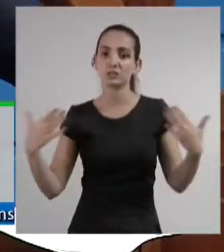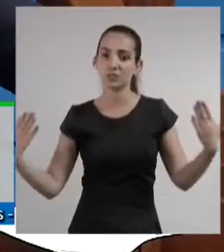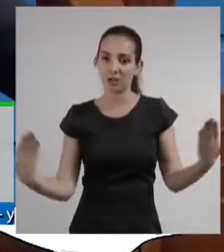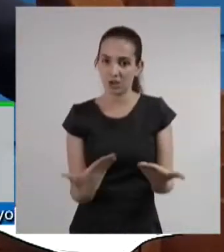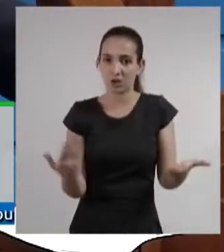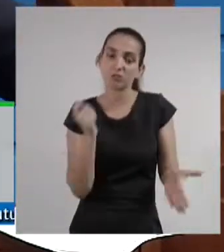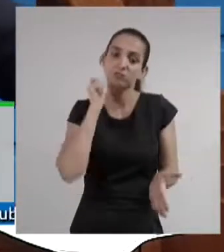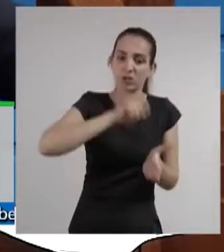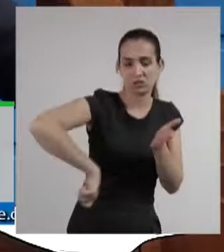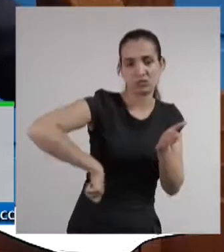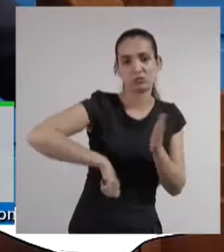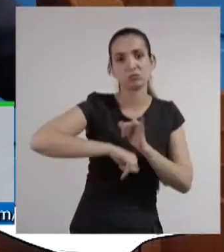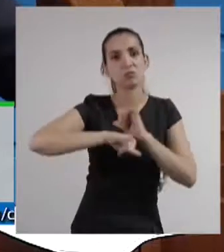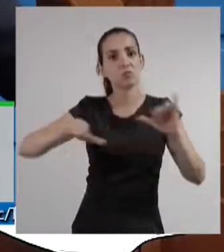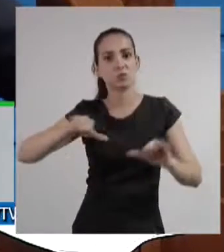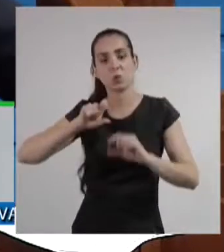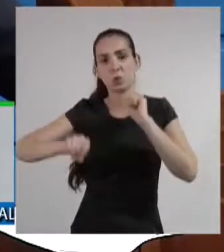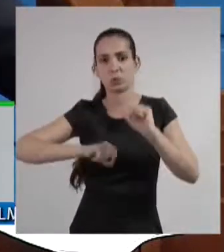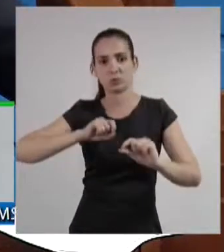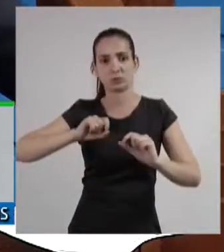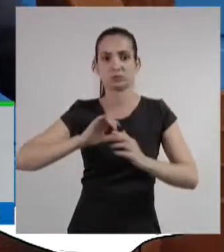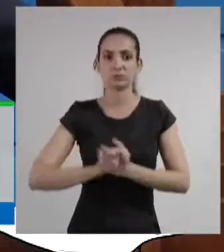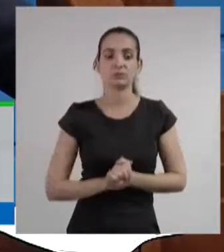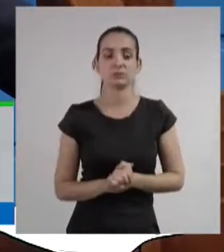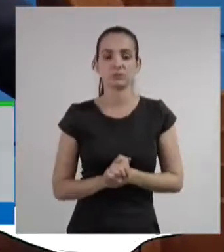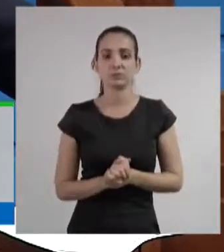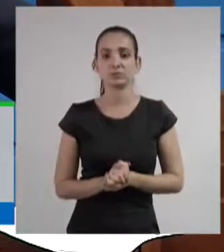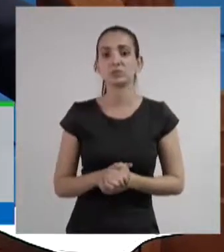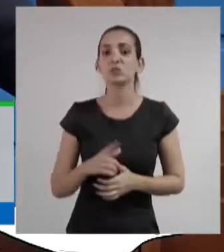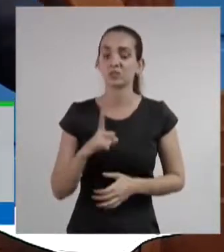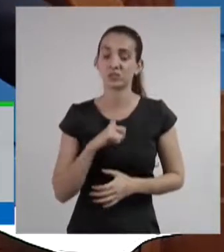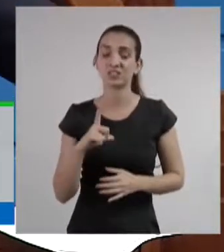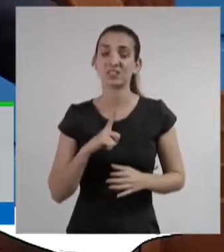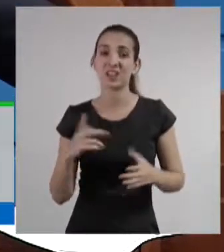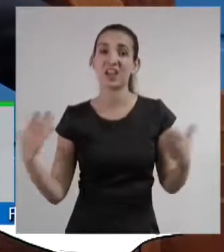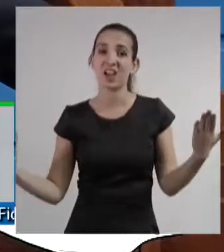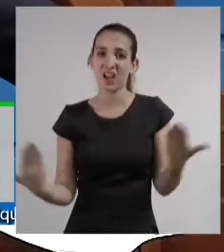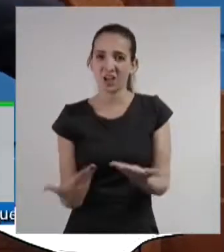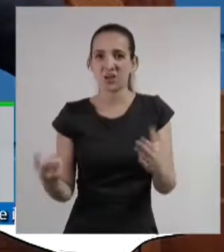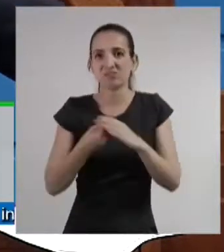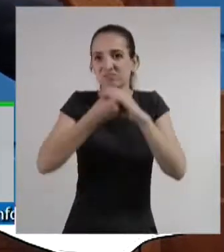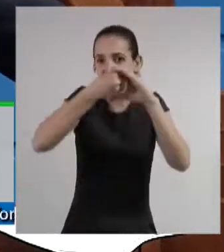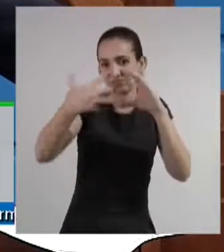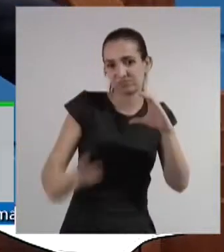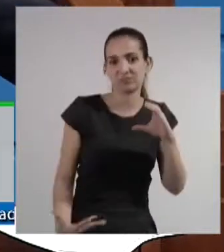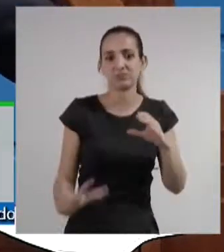aqui sobre essa situação